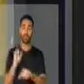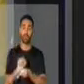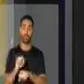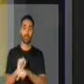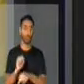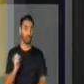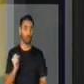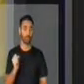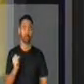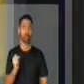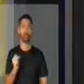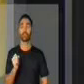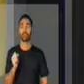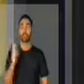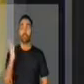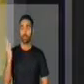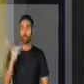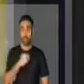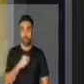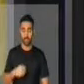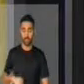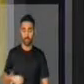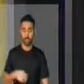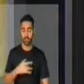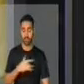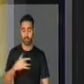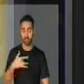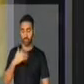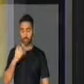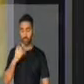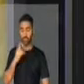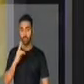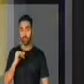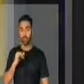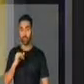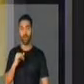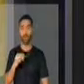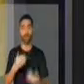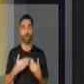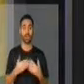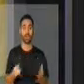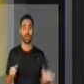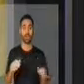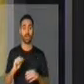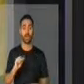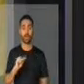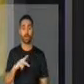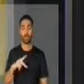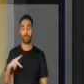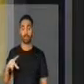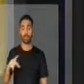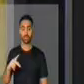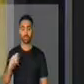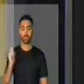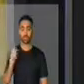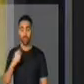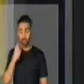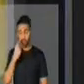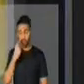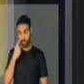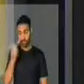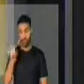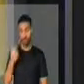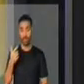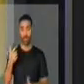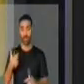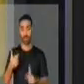gratidão o anúncio do ministro da Saúde de que haveria agora o lançamento de um aplicativo e-saúde que permitiria que o paciente tivesse acesso a informações sobre o seu